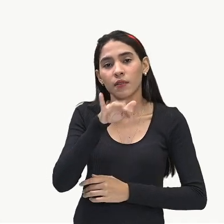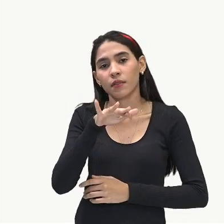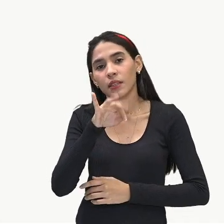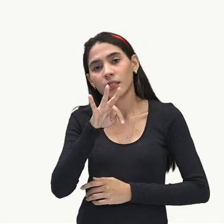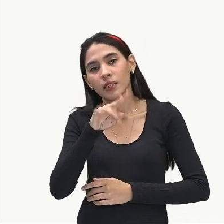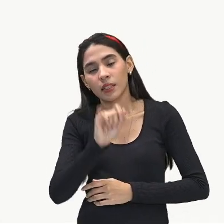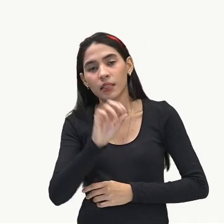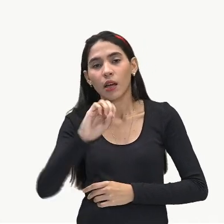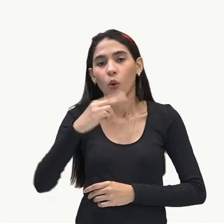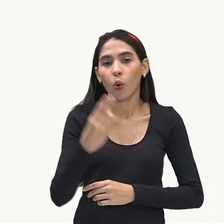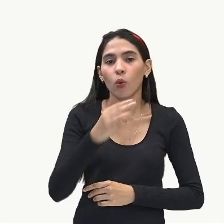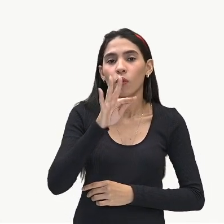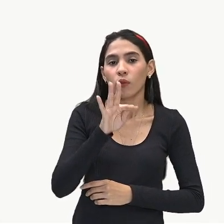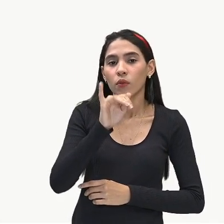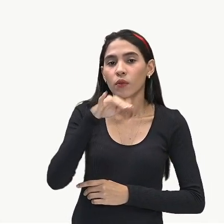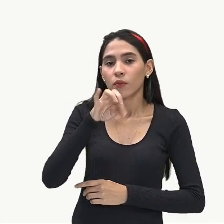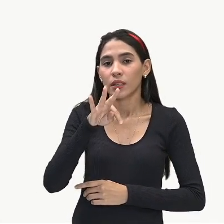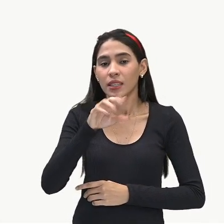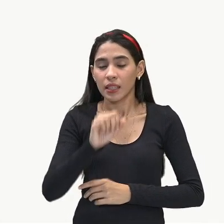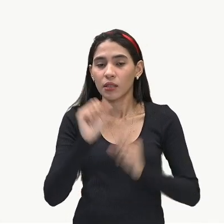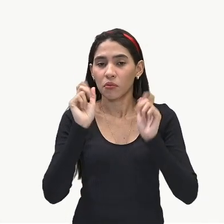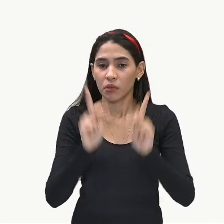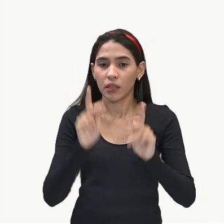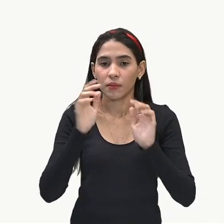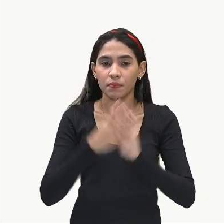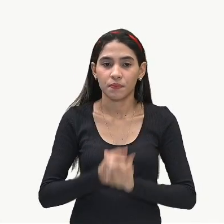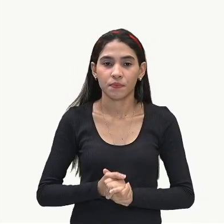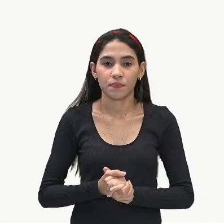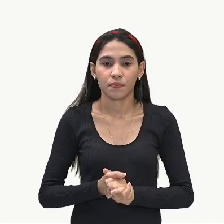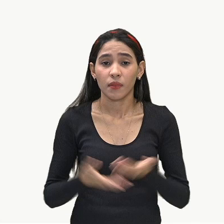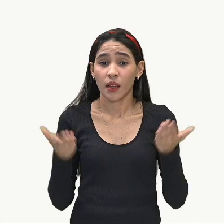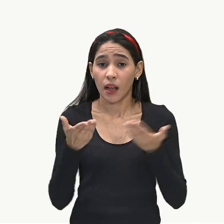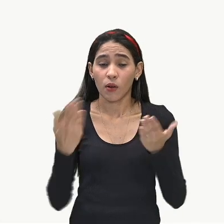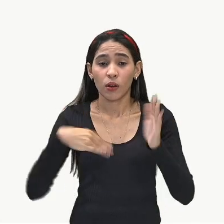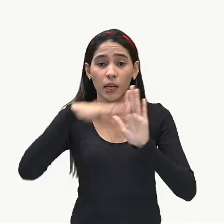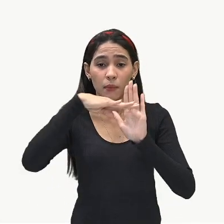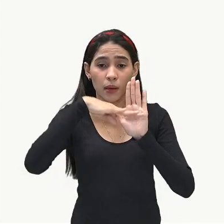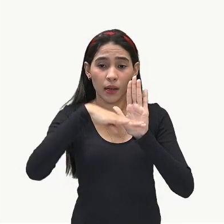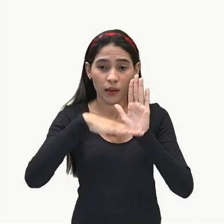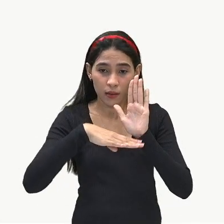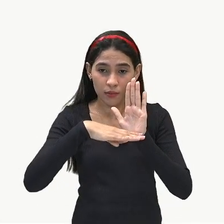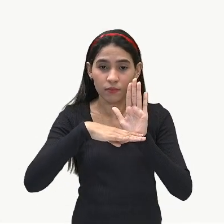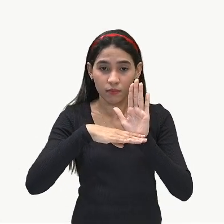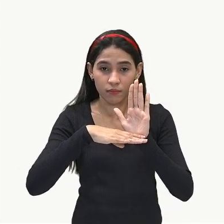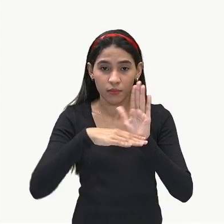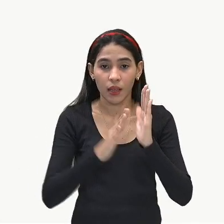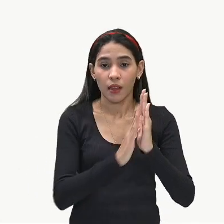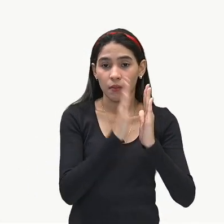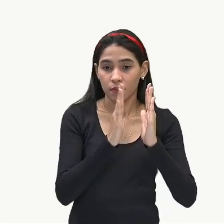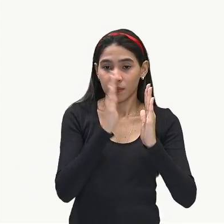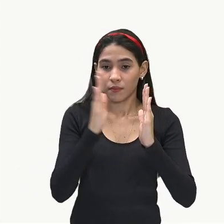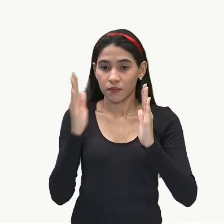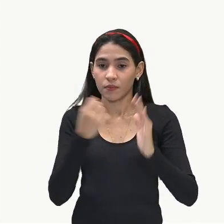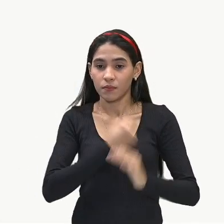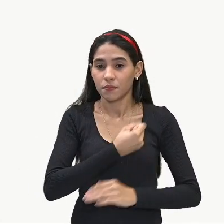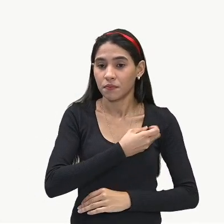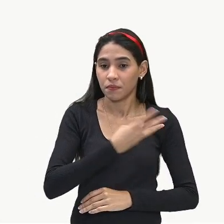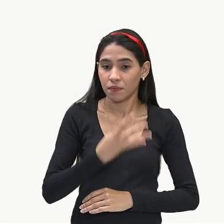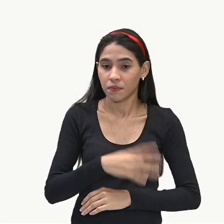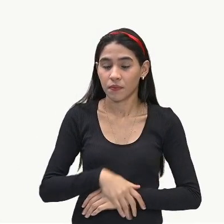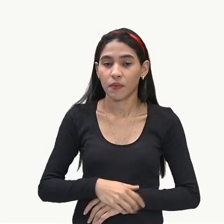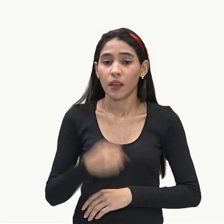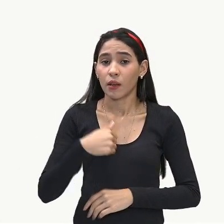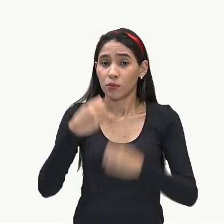sem nenhuma novidade até aí, né? Agora vamos aqui classificar essas sequências, tá? Falei